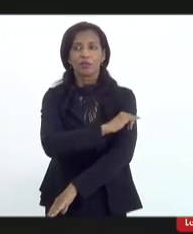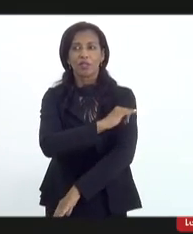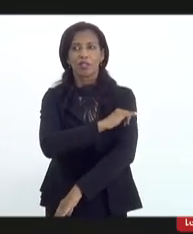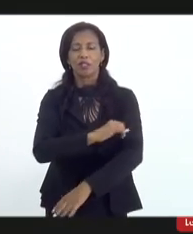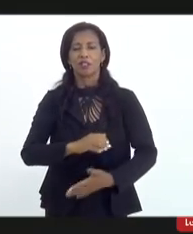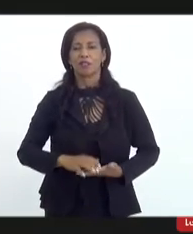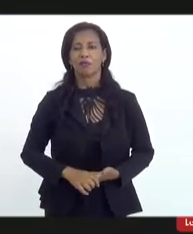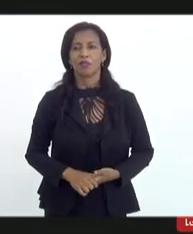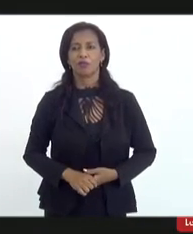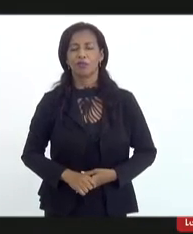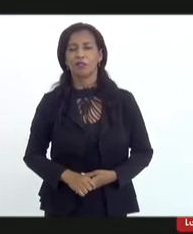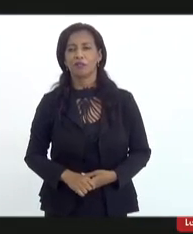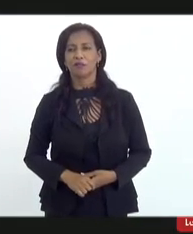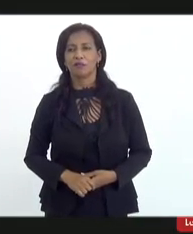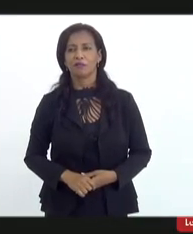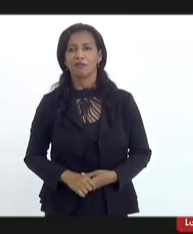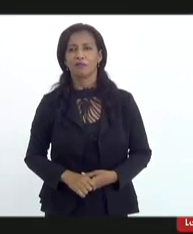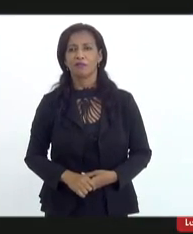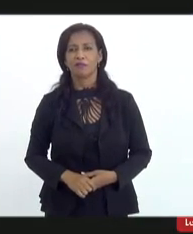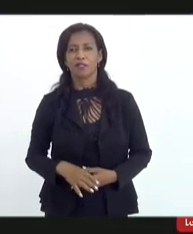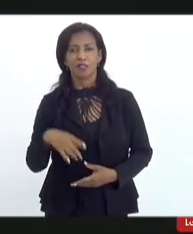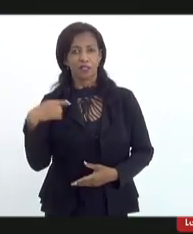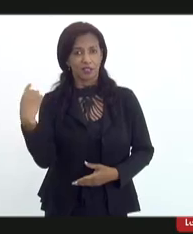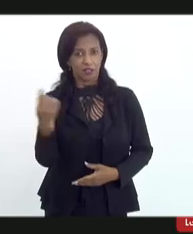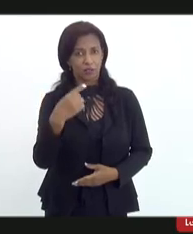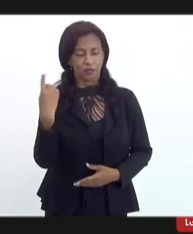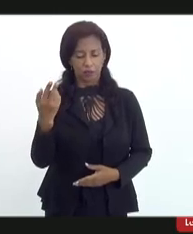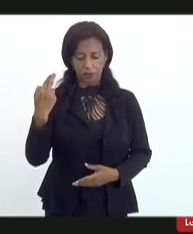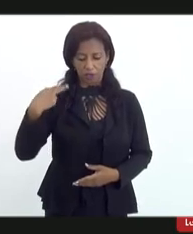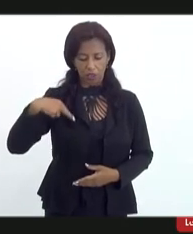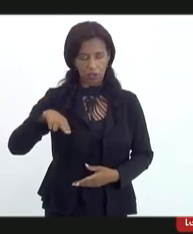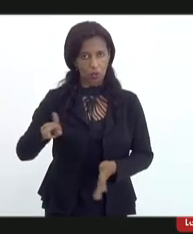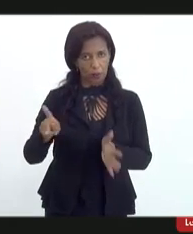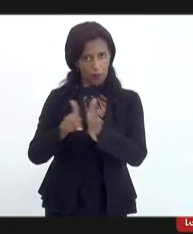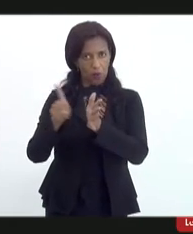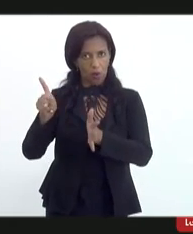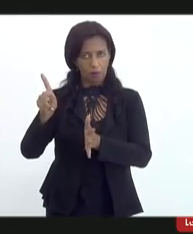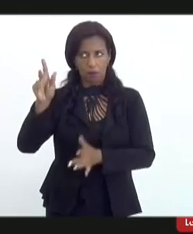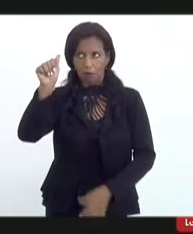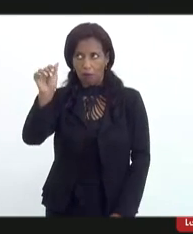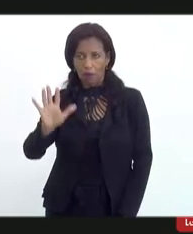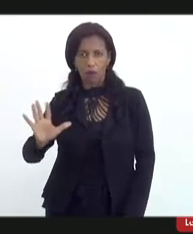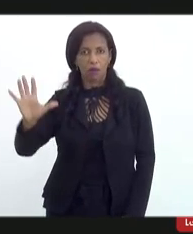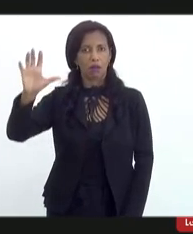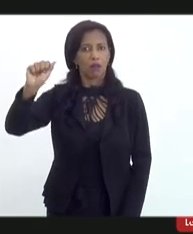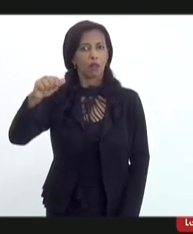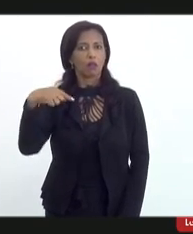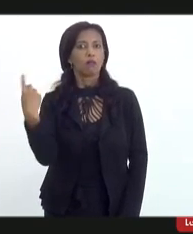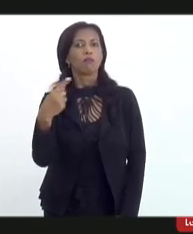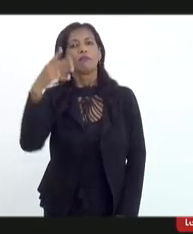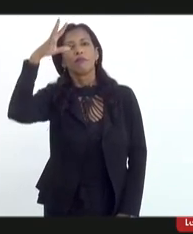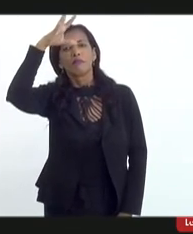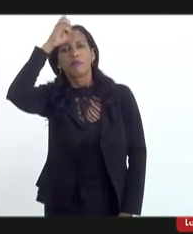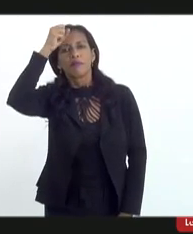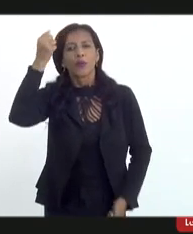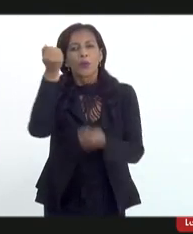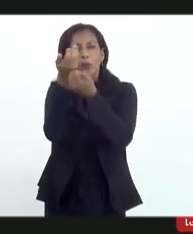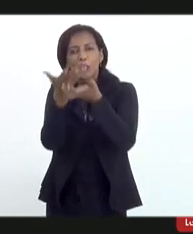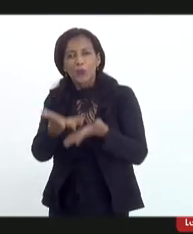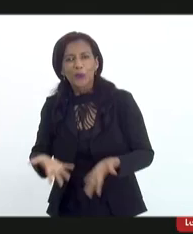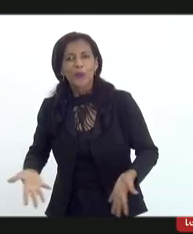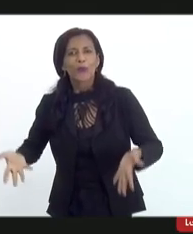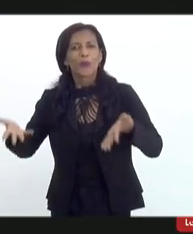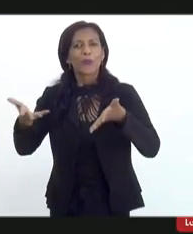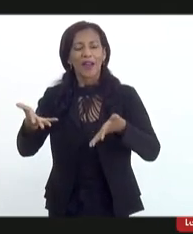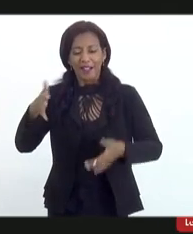brasileira. Nas nossas religiões de matriz africanas, nós aprendemos a celebrar a